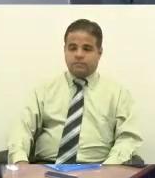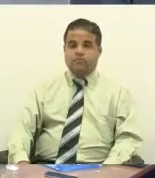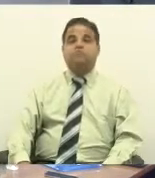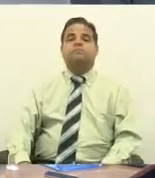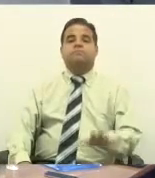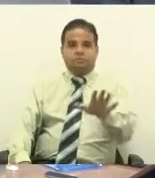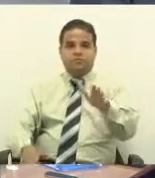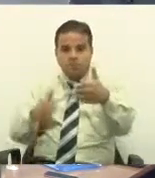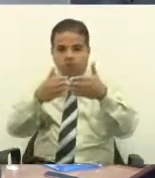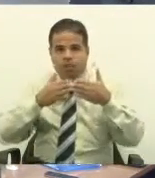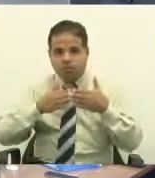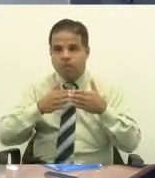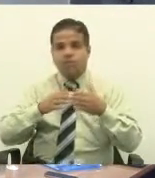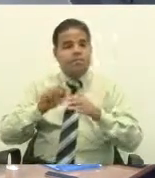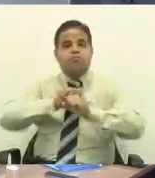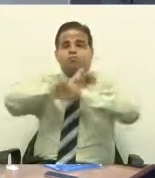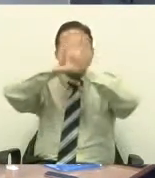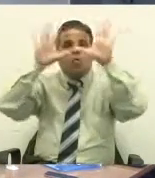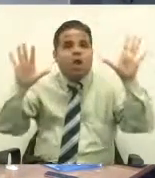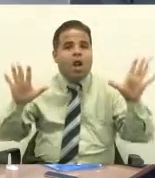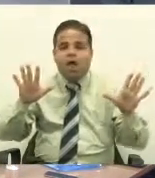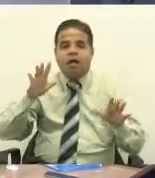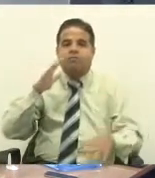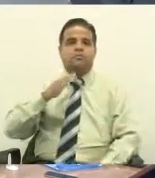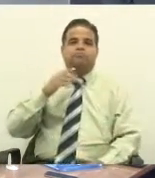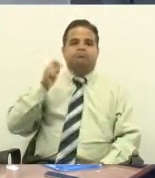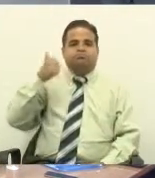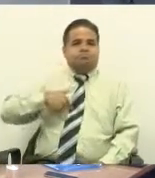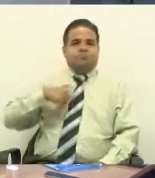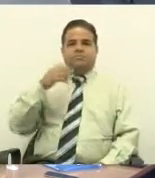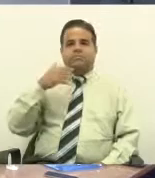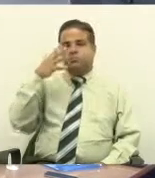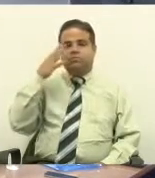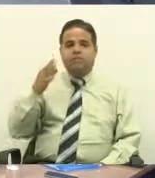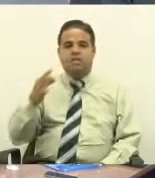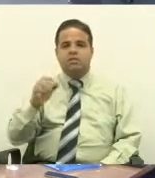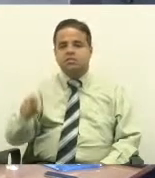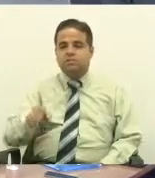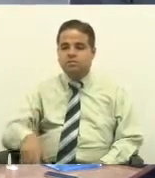Isso, por favor, só não ficou claro essa pergunta para mim.